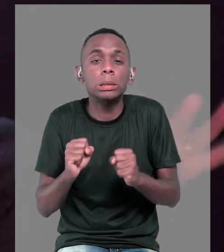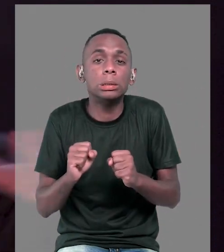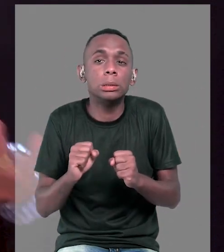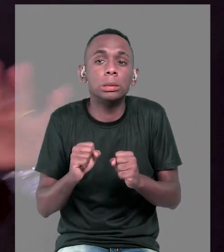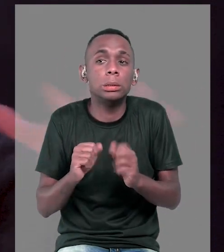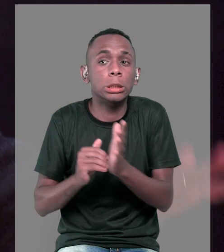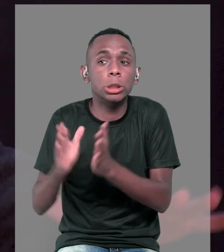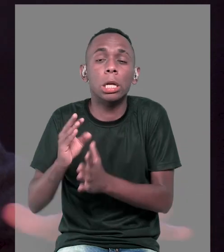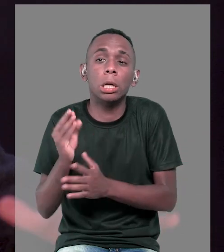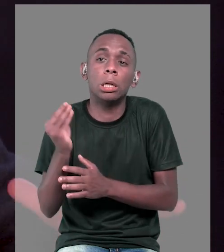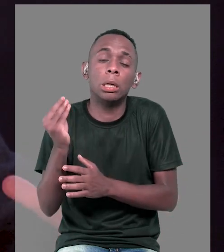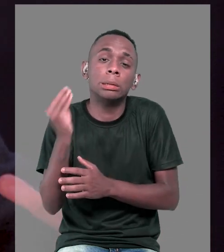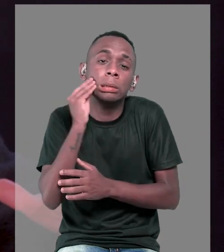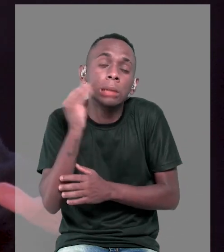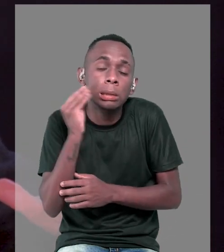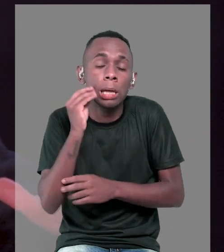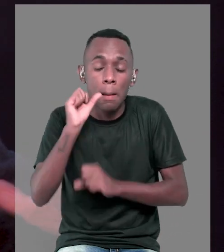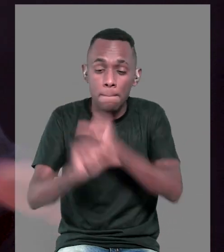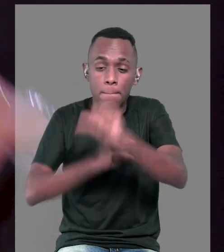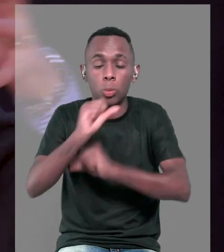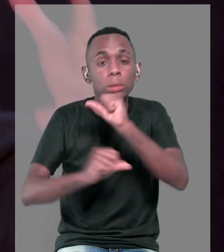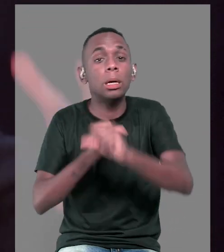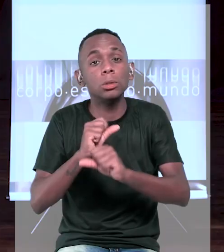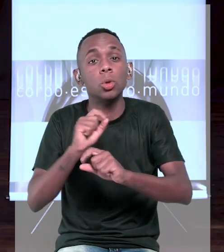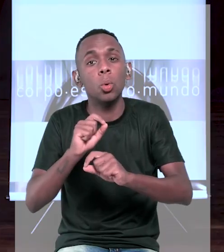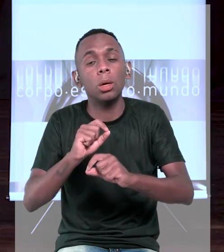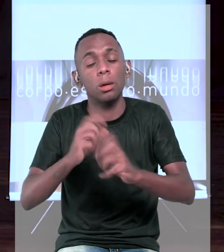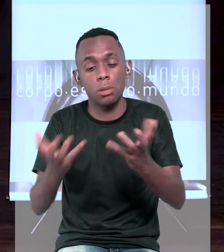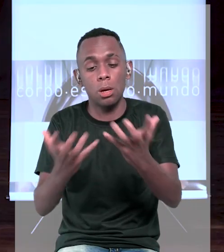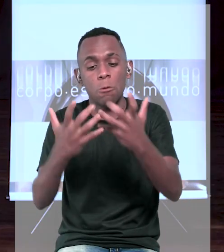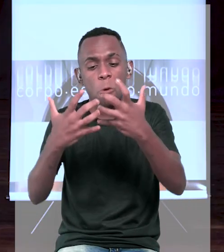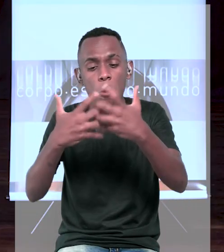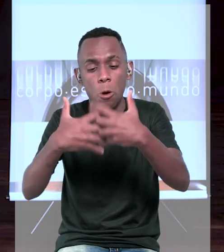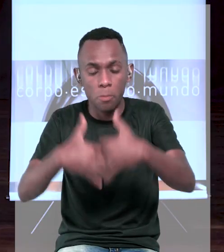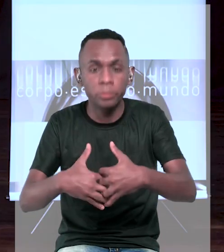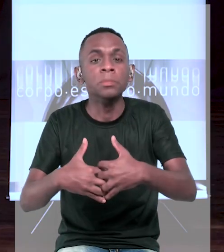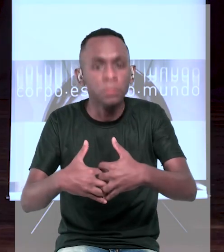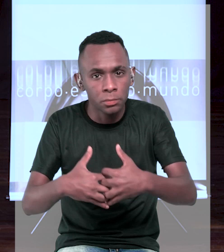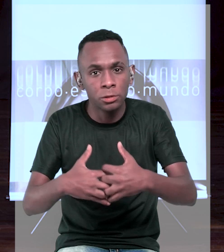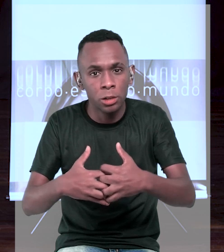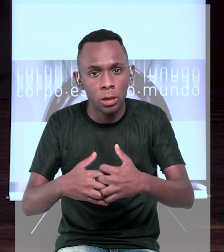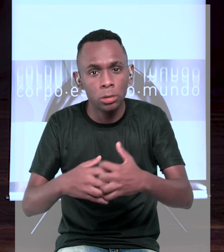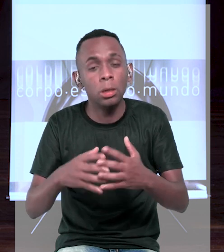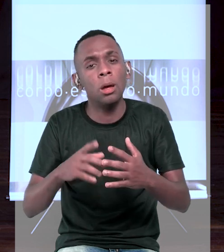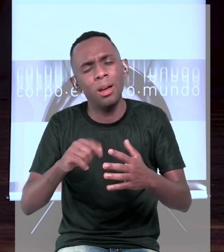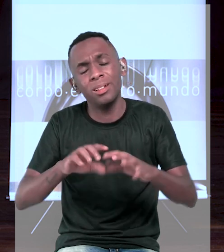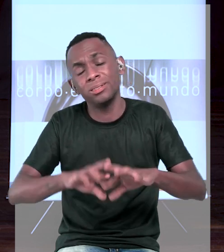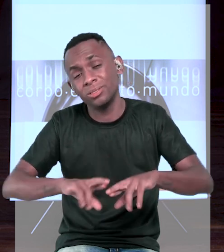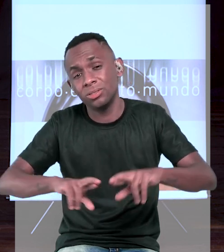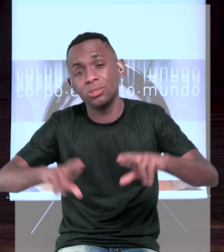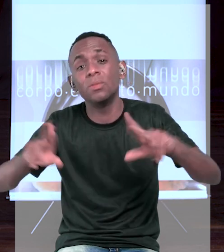de antropomorfizar os equipamentos. São coisas